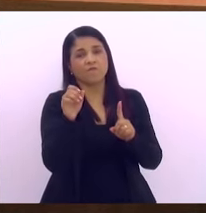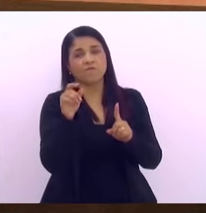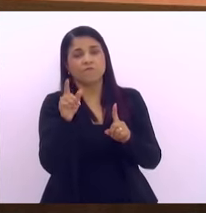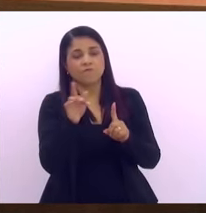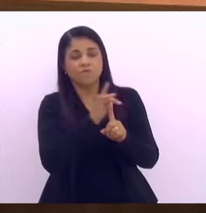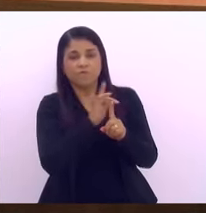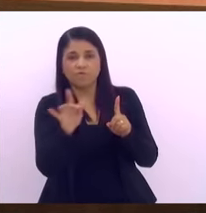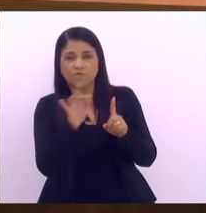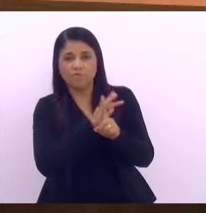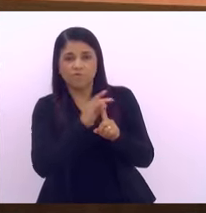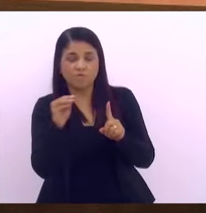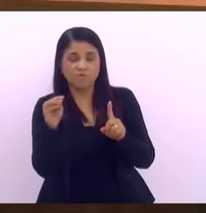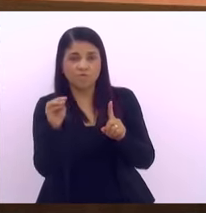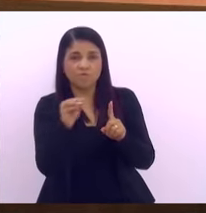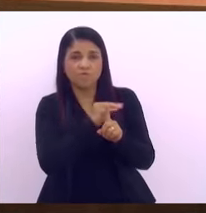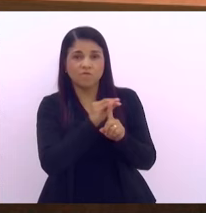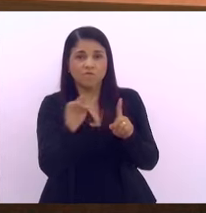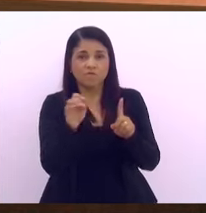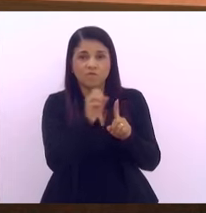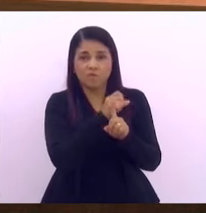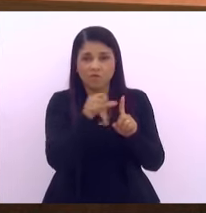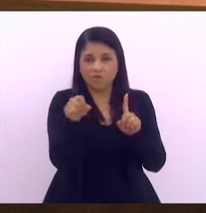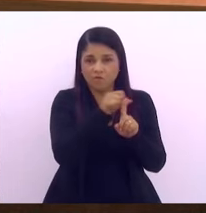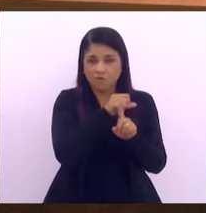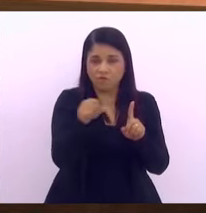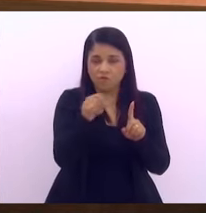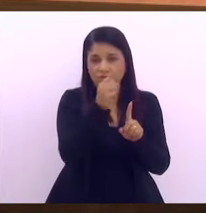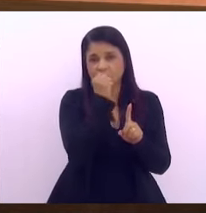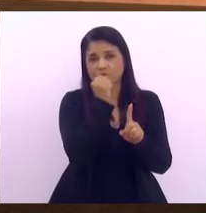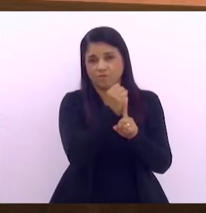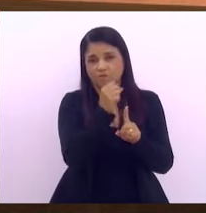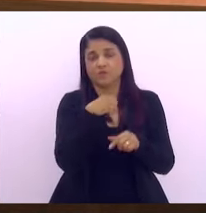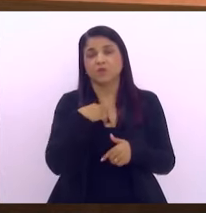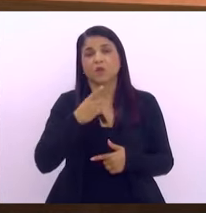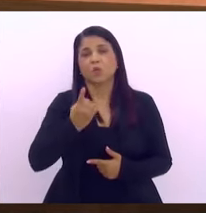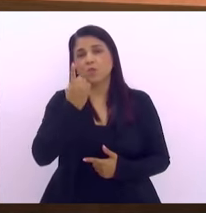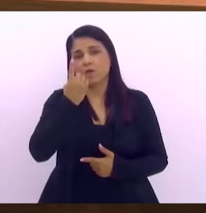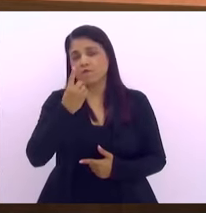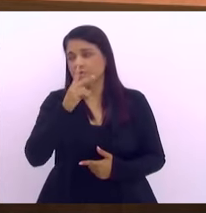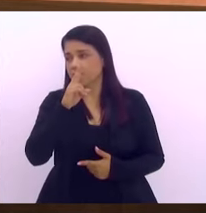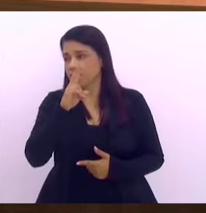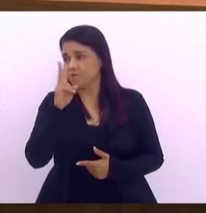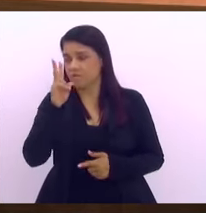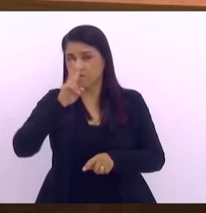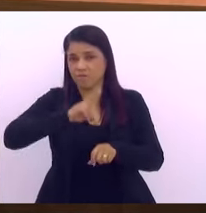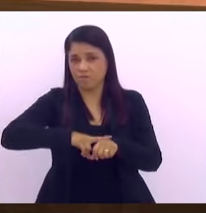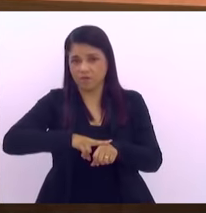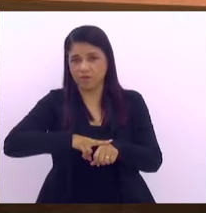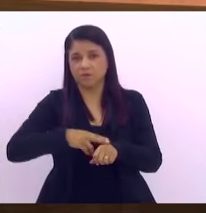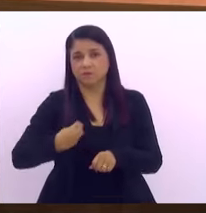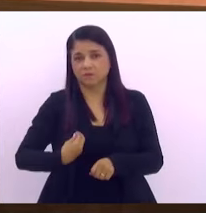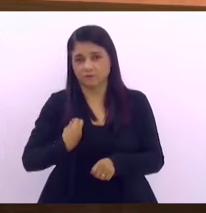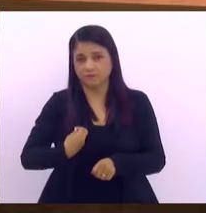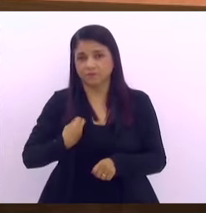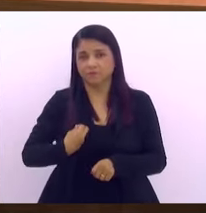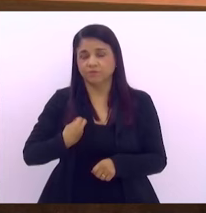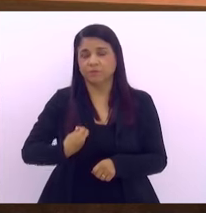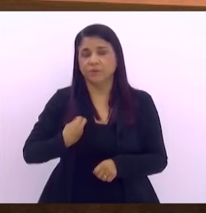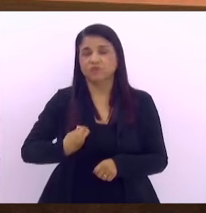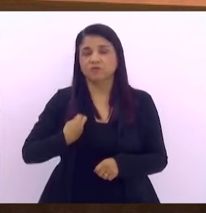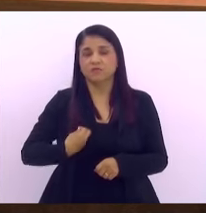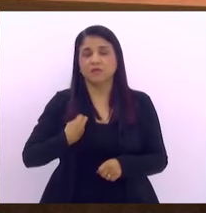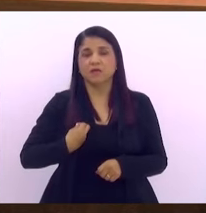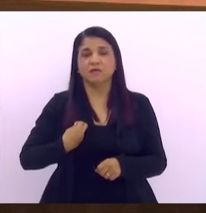sexual pelo menos uma vez na vida, número que sobe para 43% se considerarmos também a